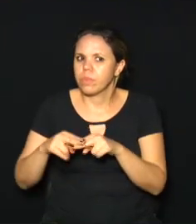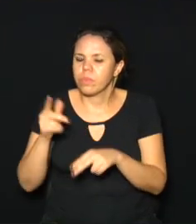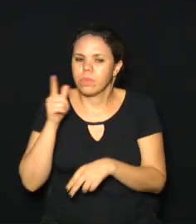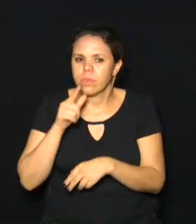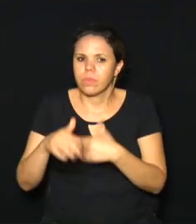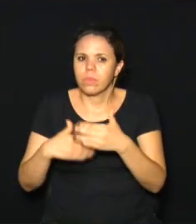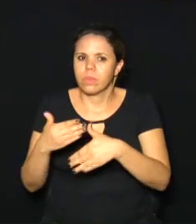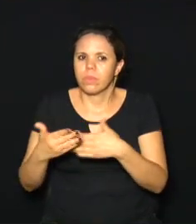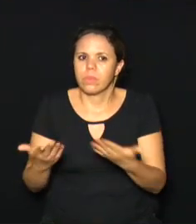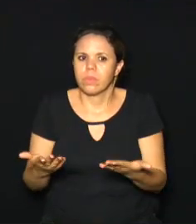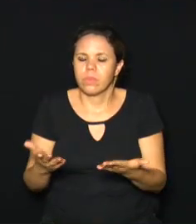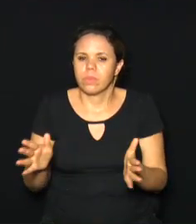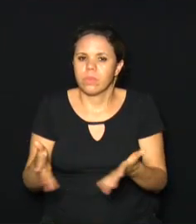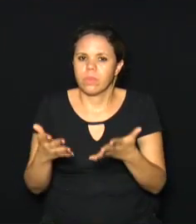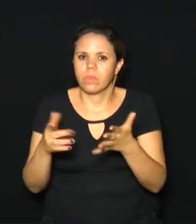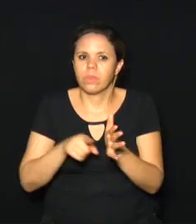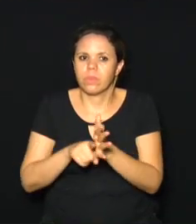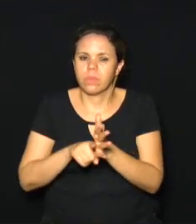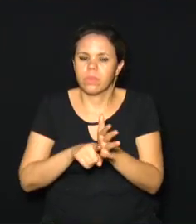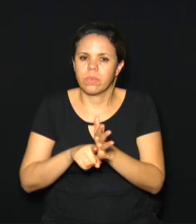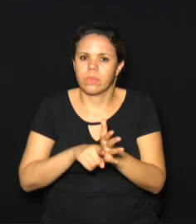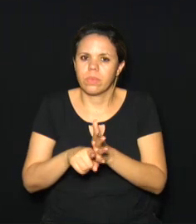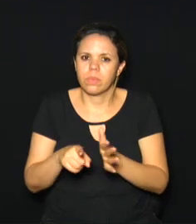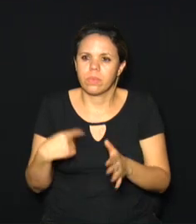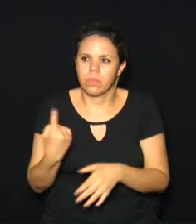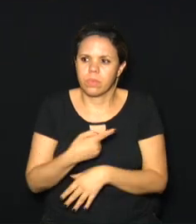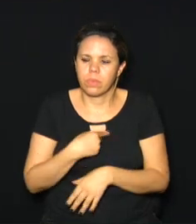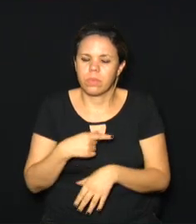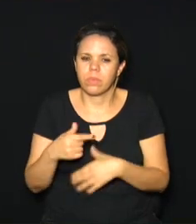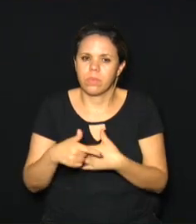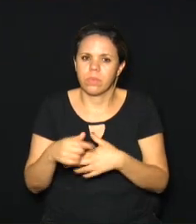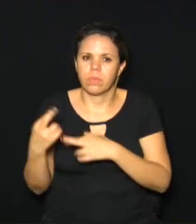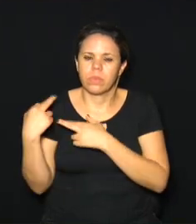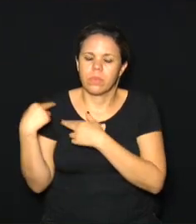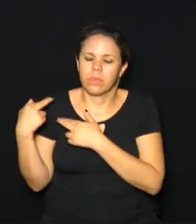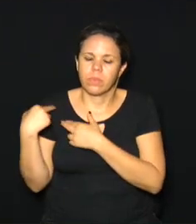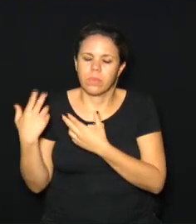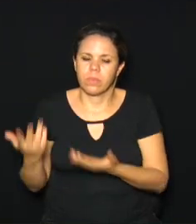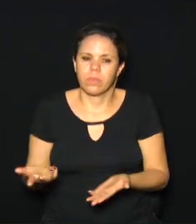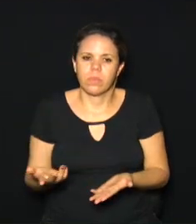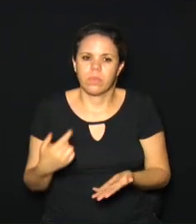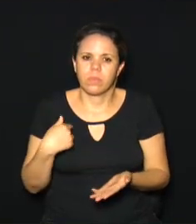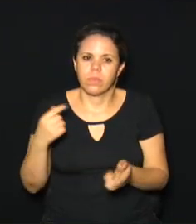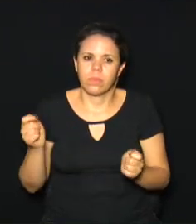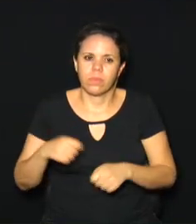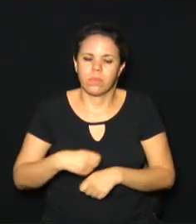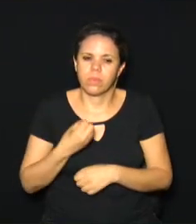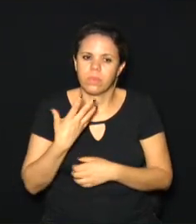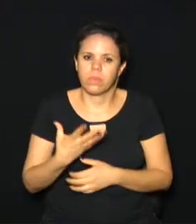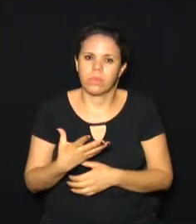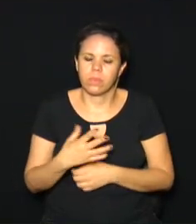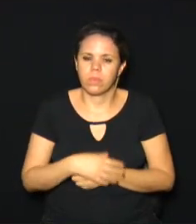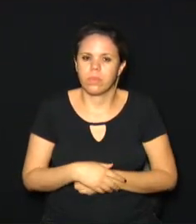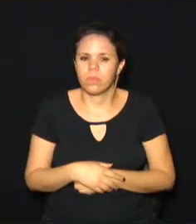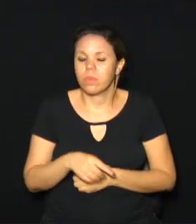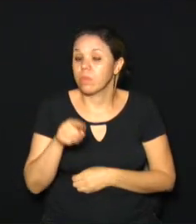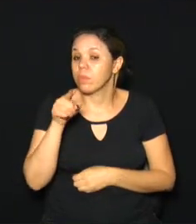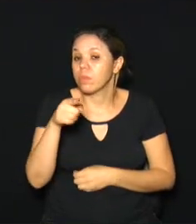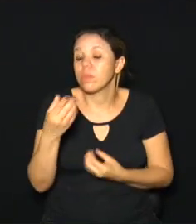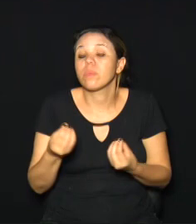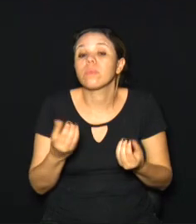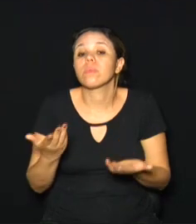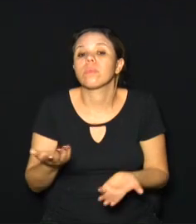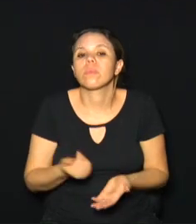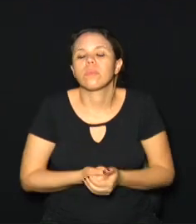as atribuições de investigação são nossas. Então, eu posso muito bem pedir, olha, escuta, vocês estão... Como é que está?